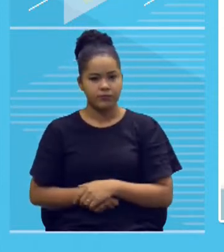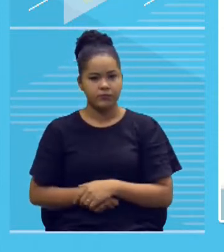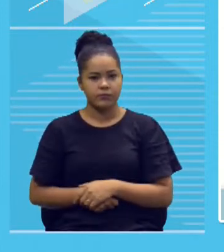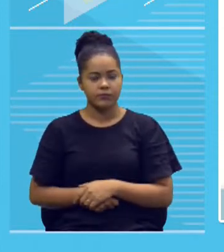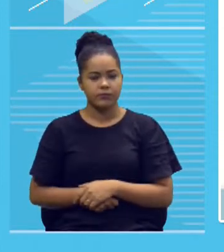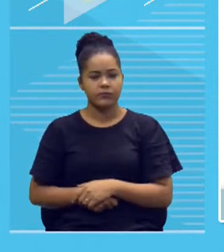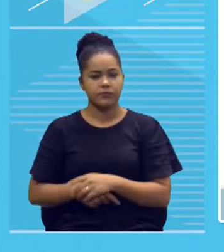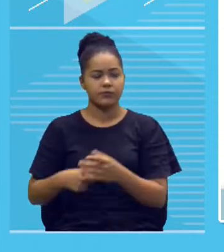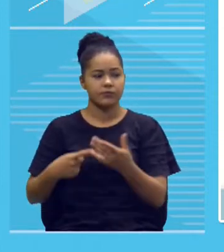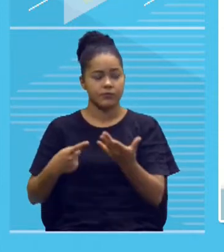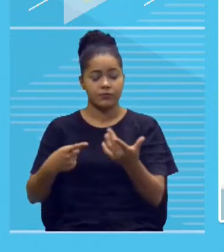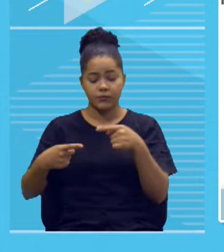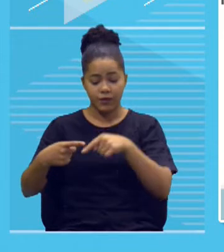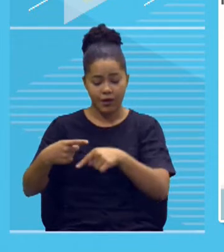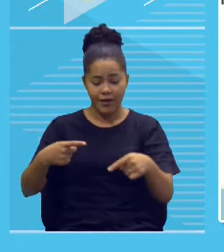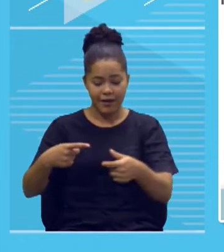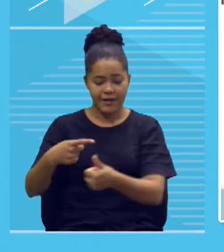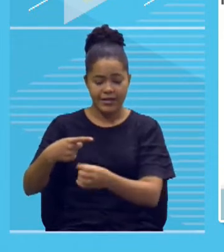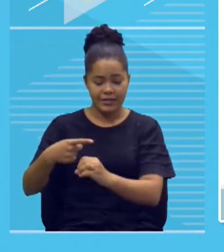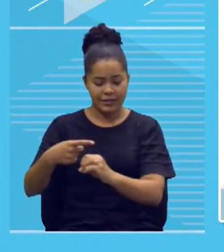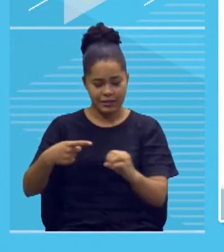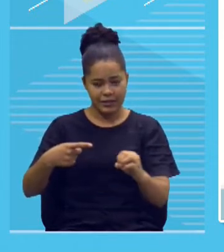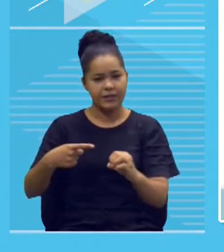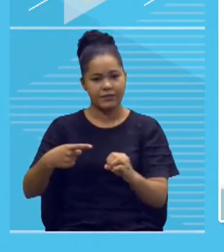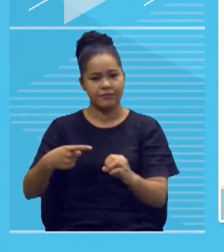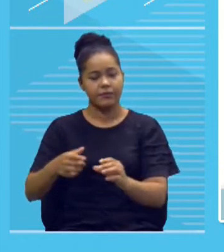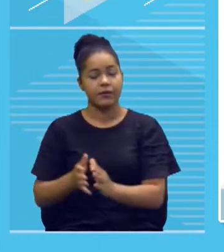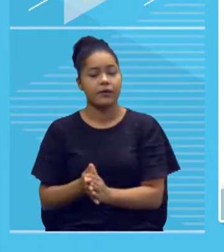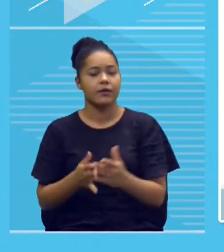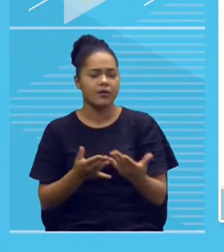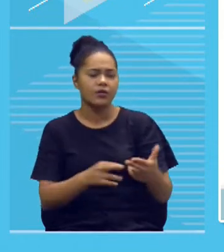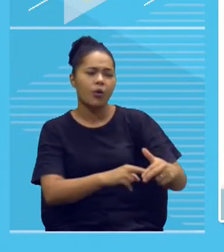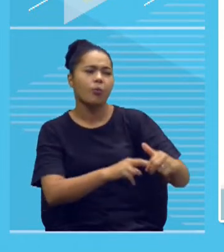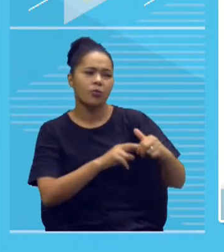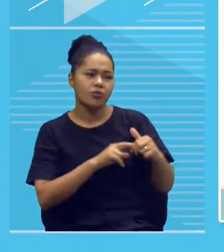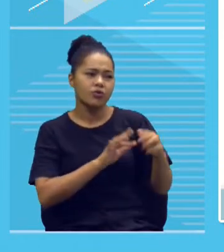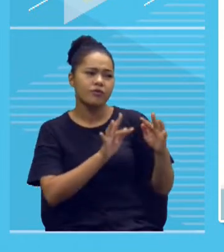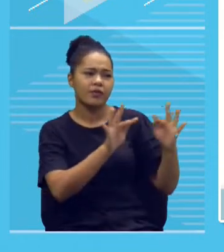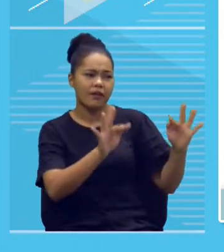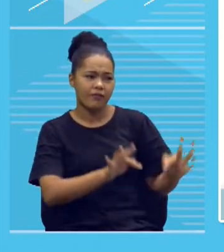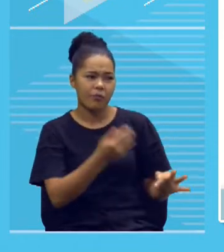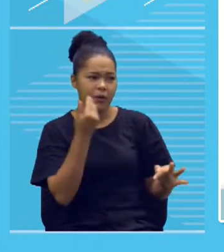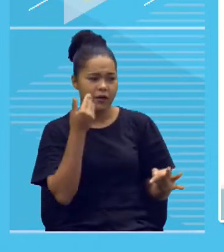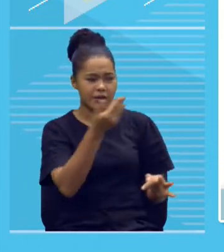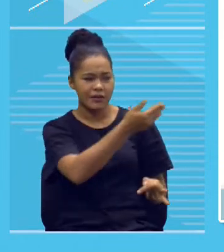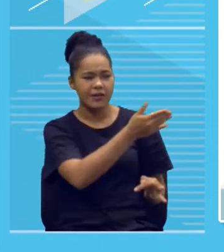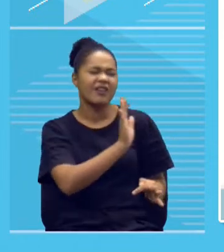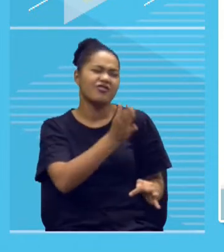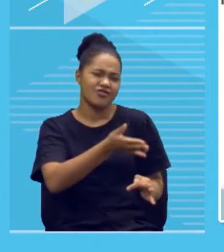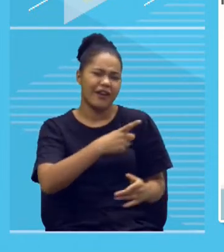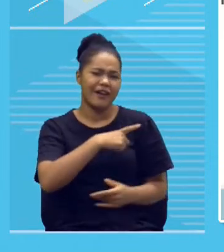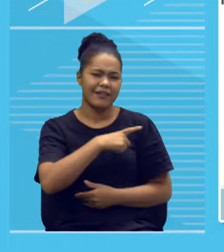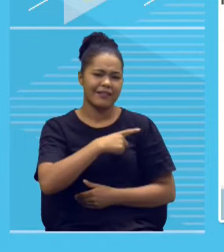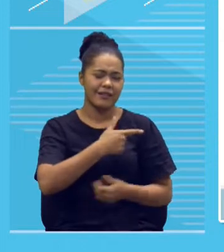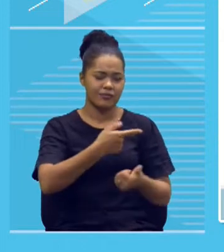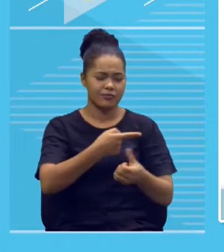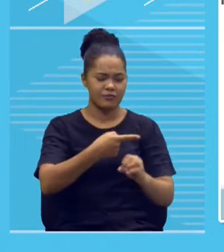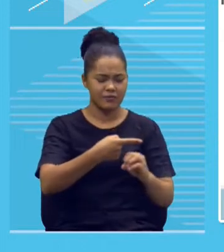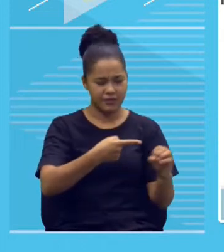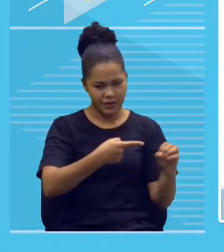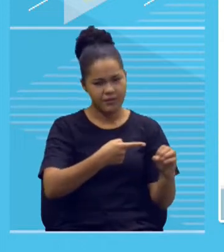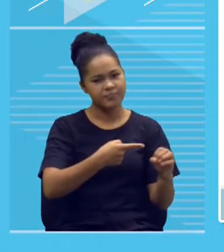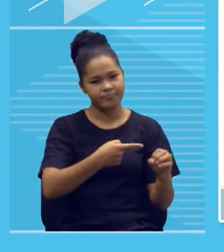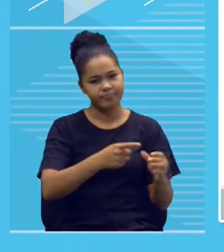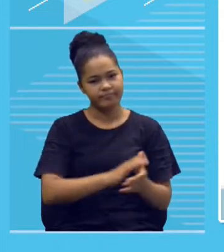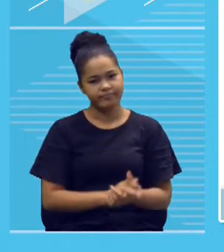colocamos os em baixo para não haver a necessidade da minha porcentagem está na